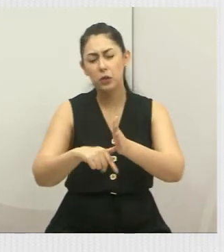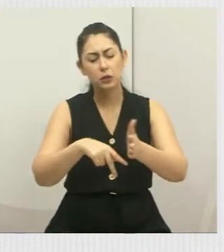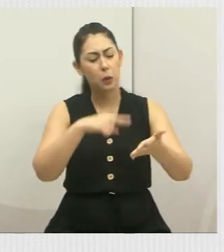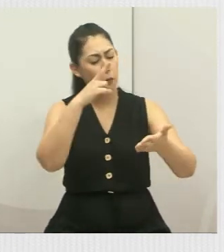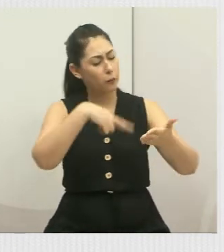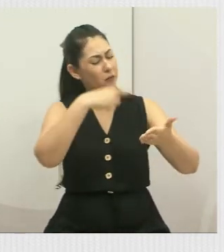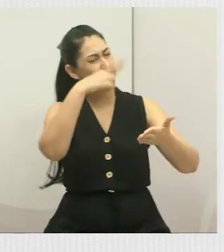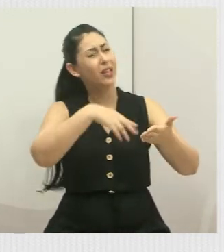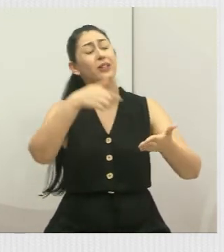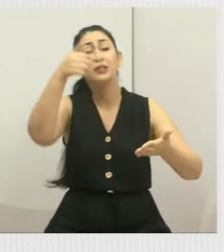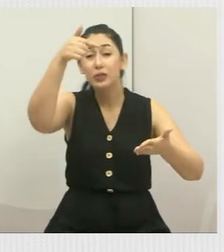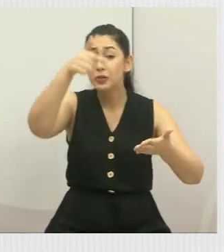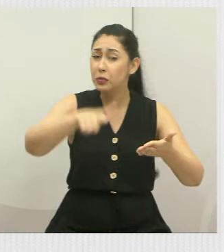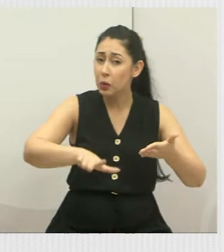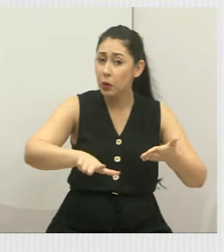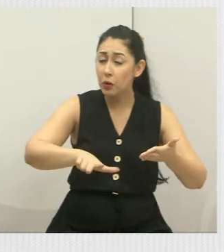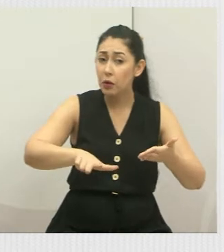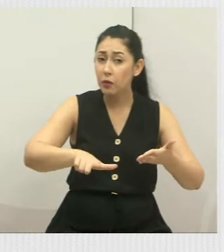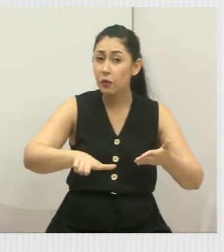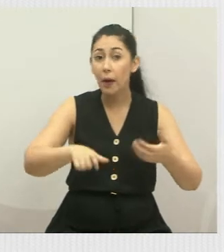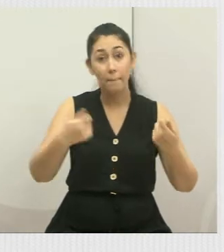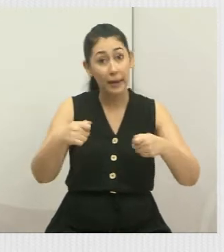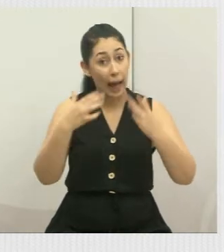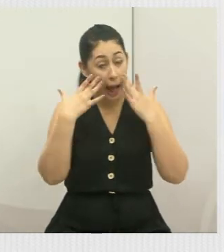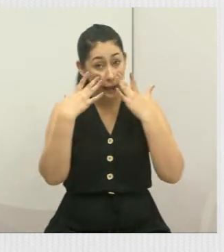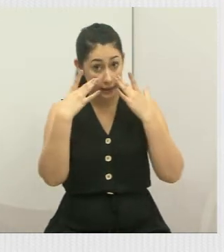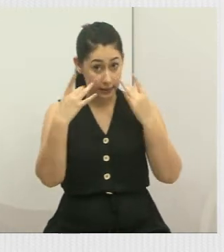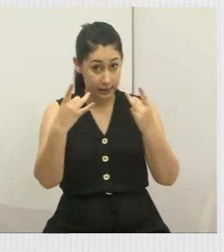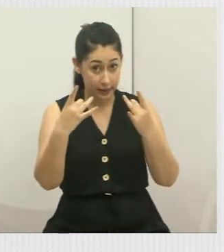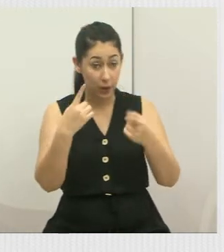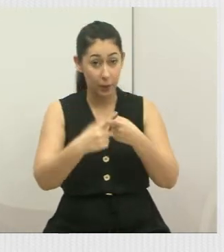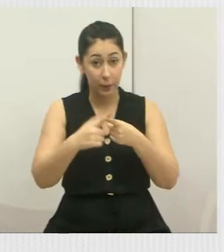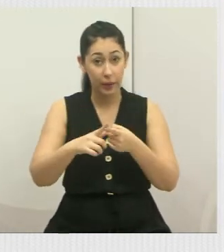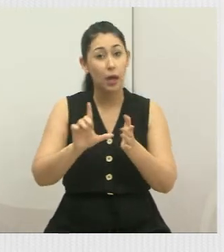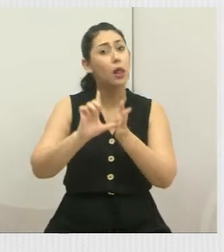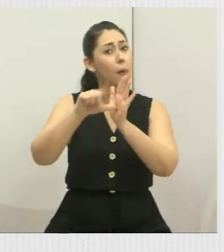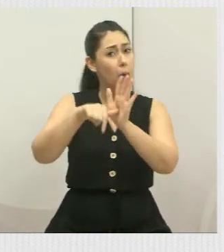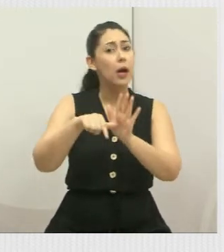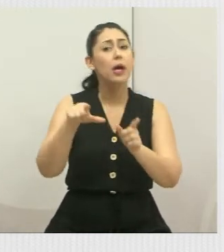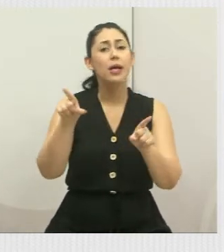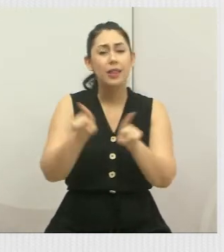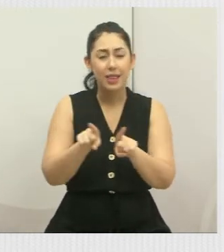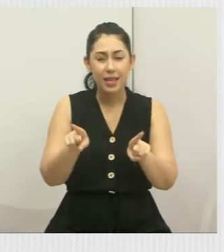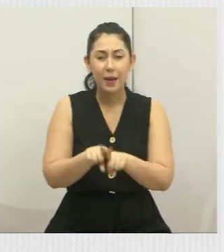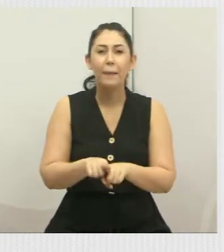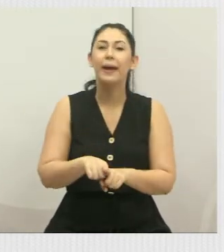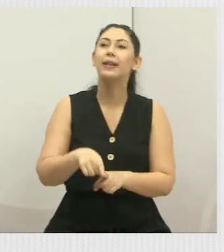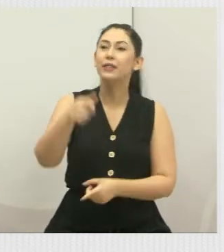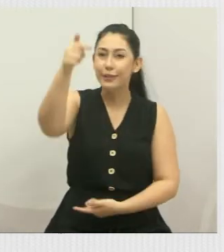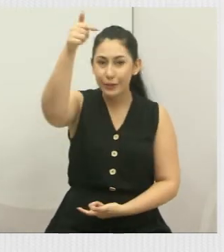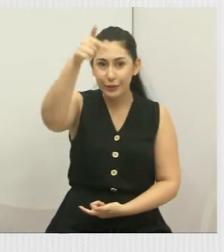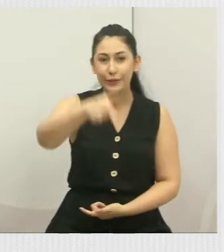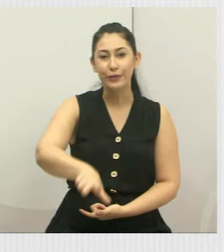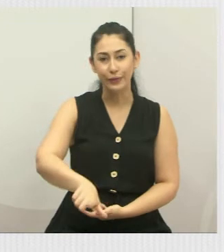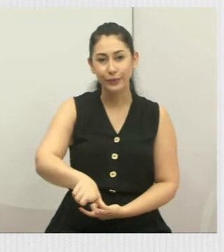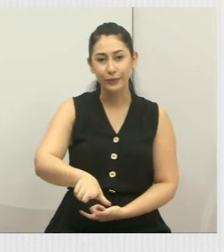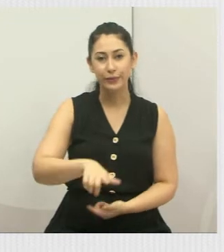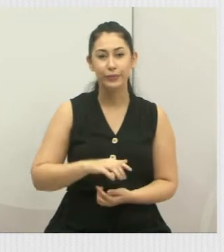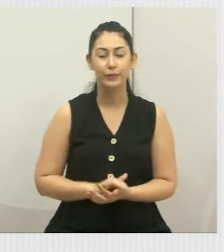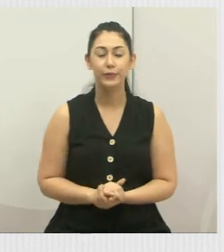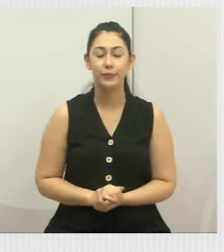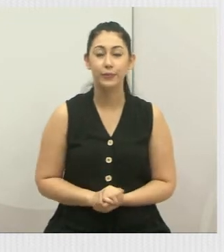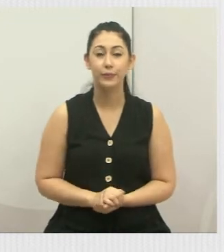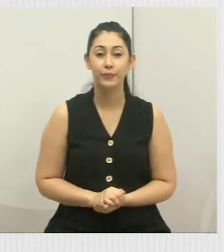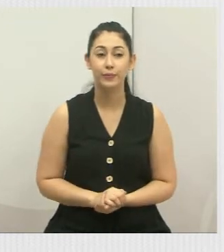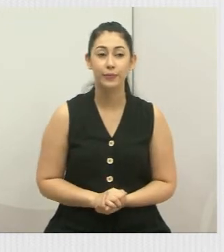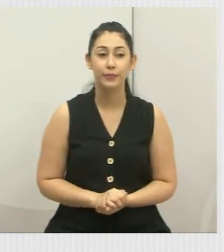isso você já pode ficar atento a uma próxima segunda consulta pública que nós teremos,